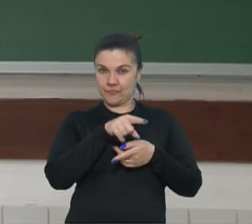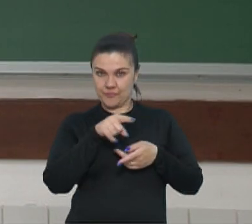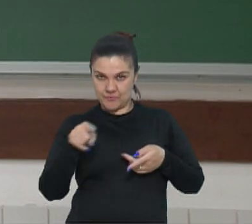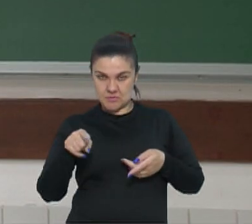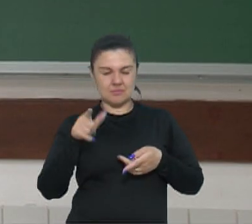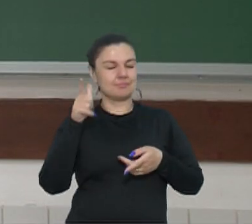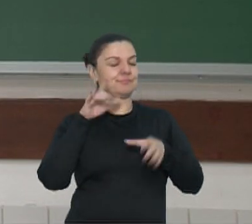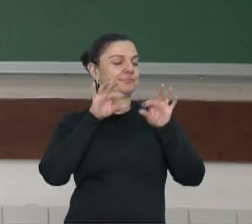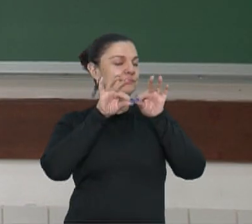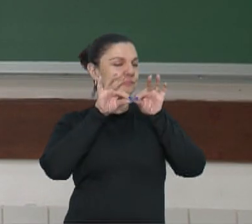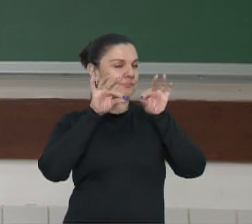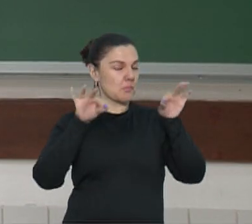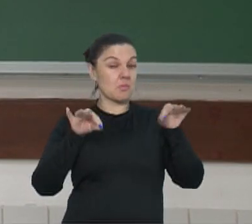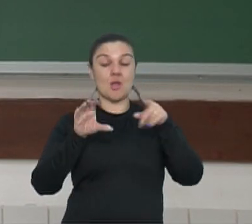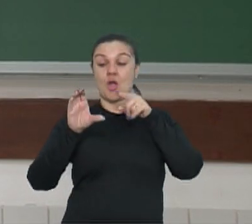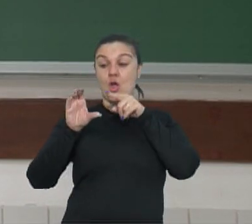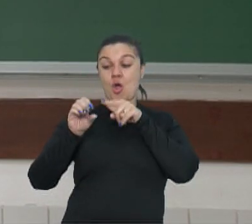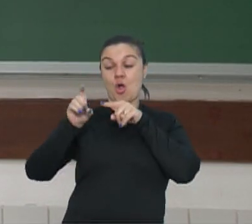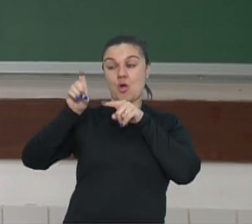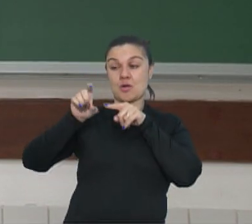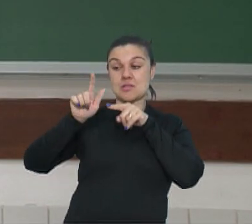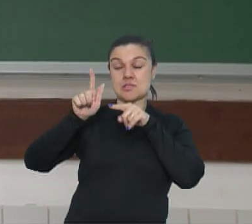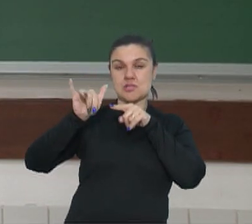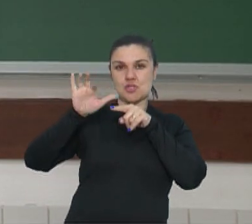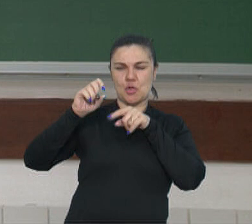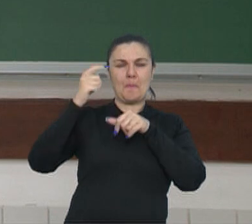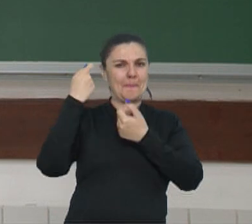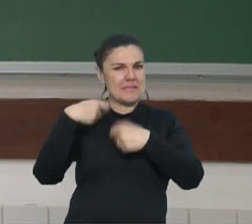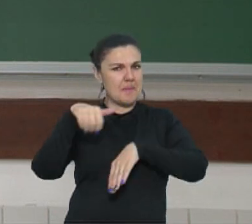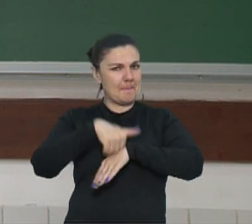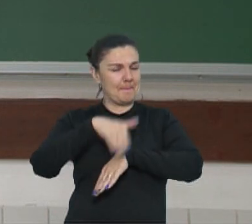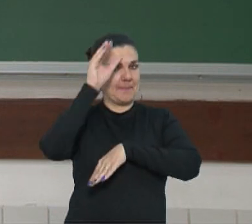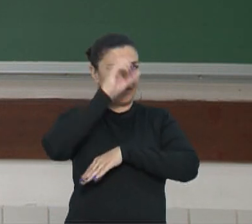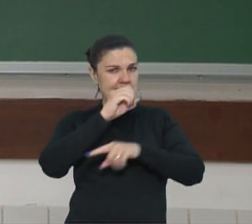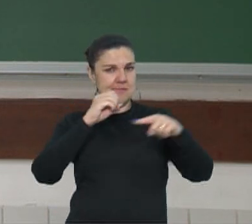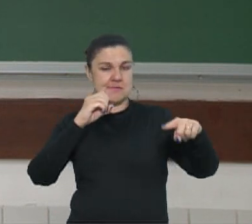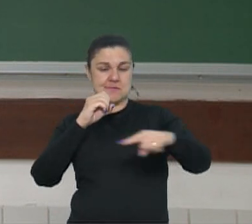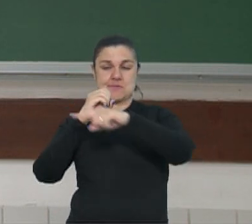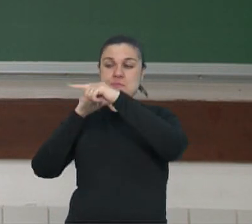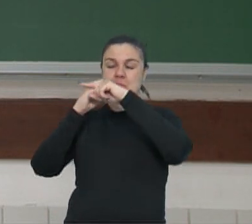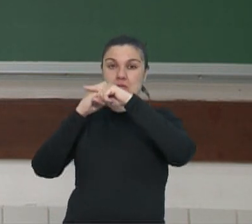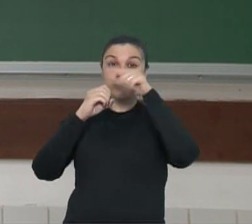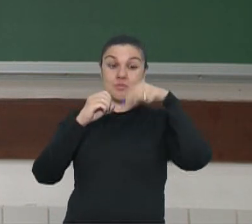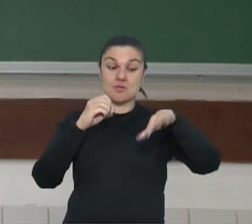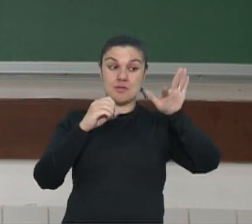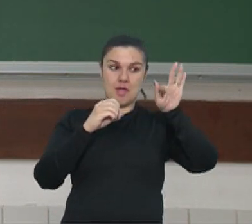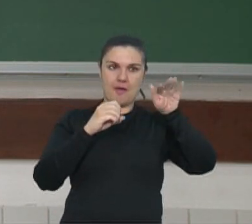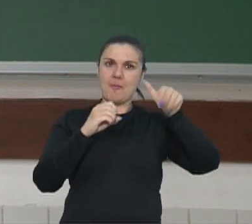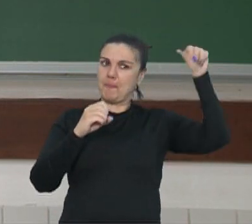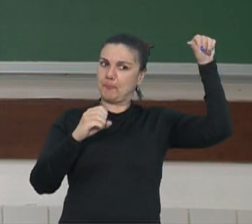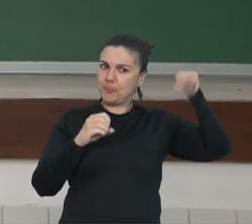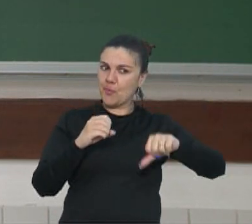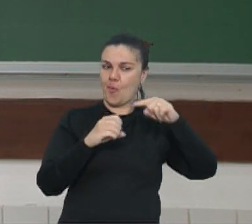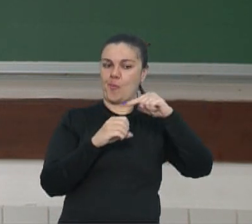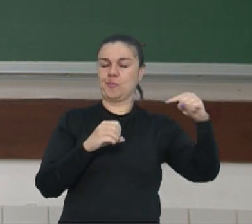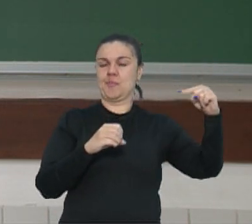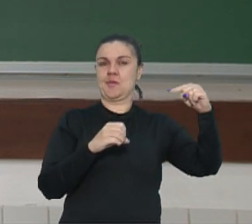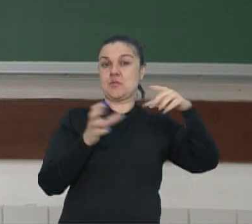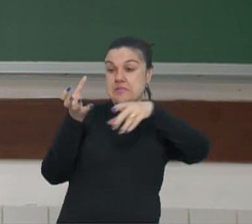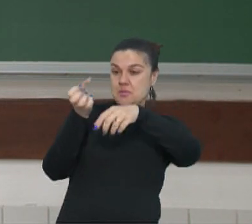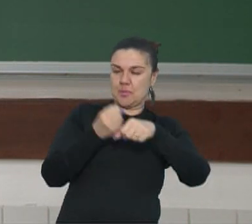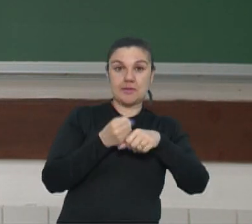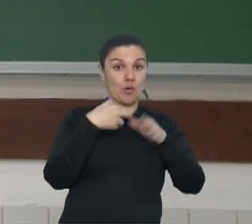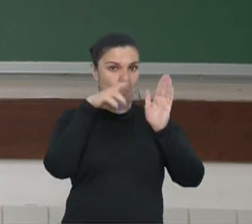Pessoal, simples. O oxigênio tem que ser o mais eletronegativo. E flúor é o mais eletronegativo que o oxigênio. Então,